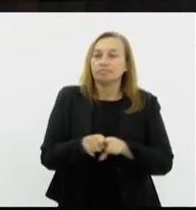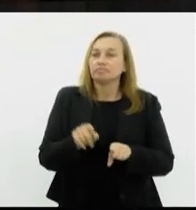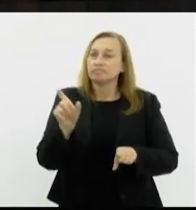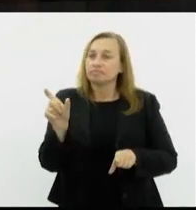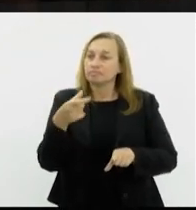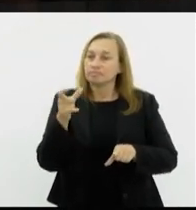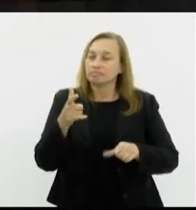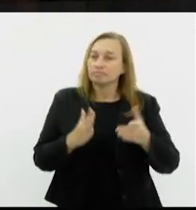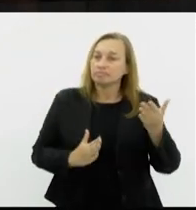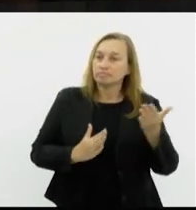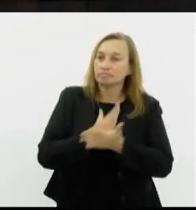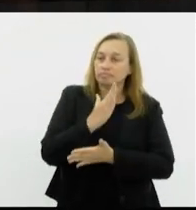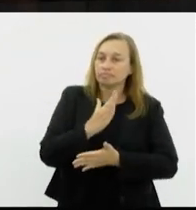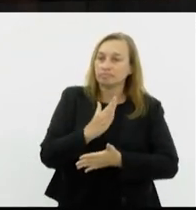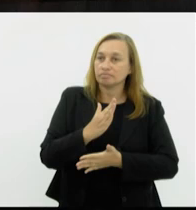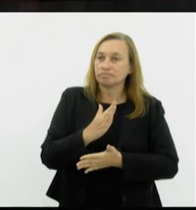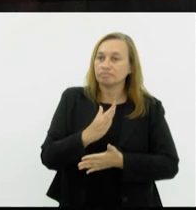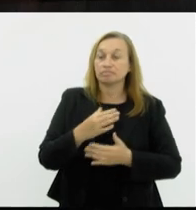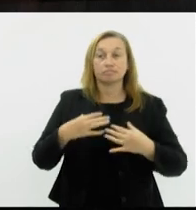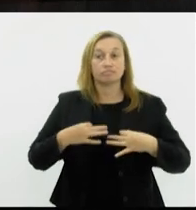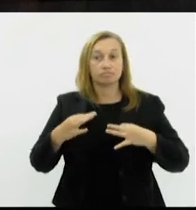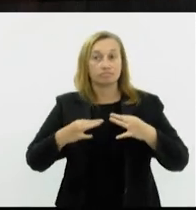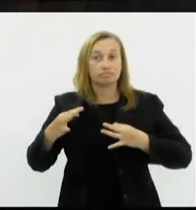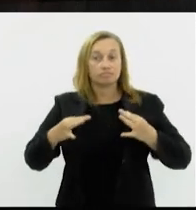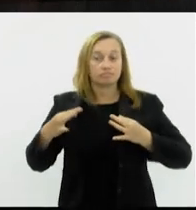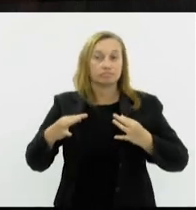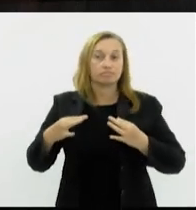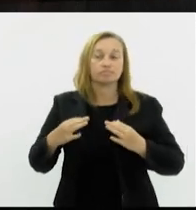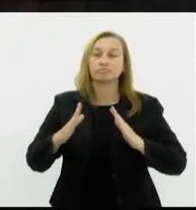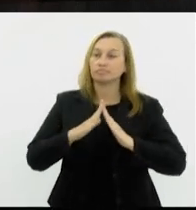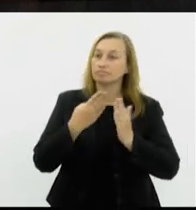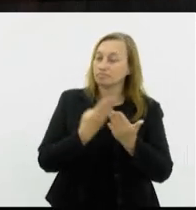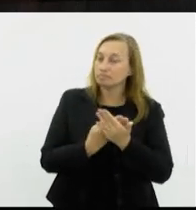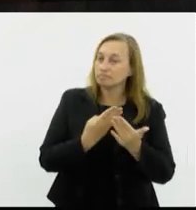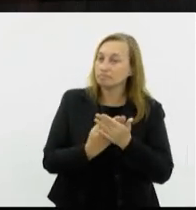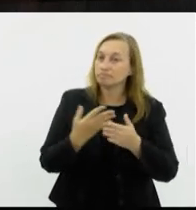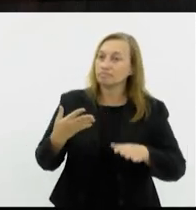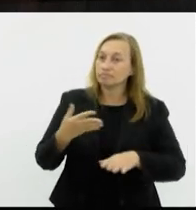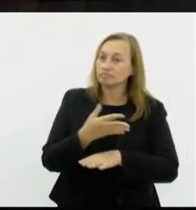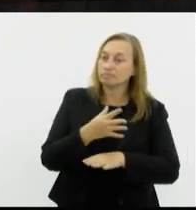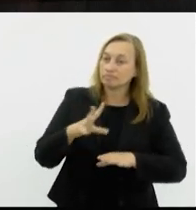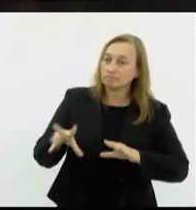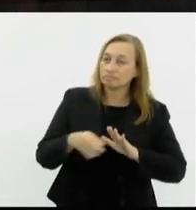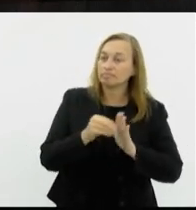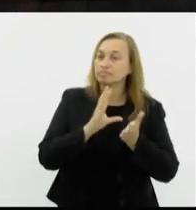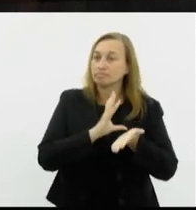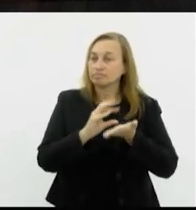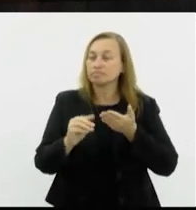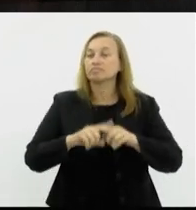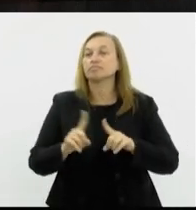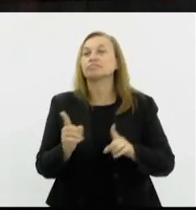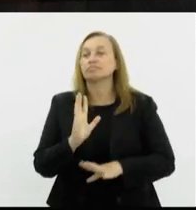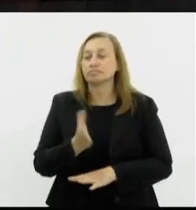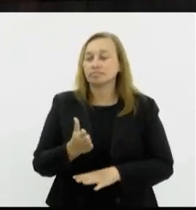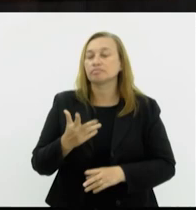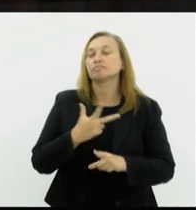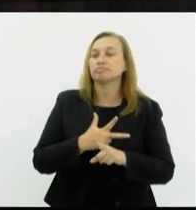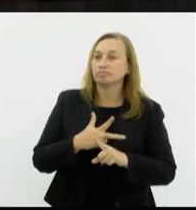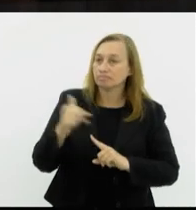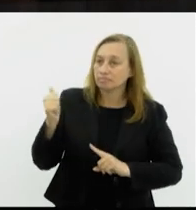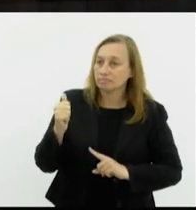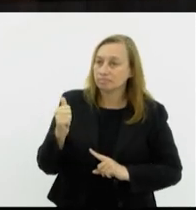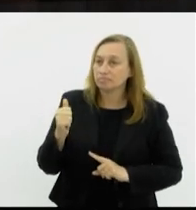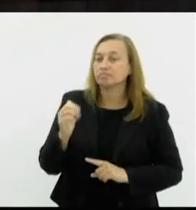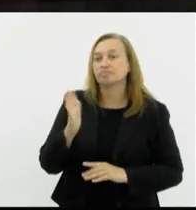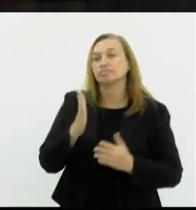também fala da aquisição de uniformes escolares, ainda vai entrar na pauta, mas já foi uma grande vitória ter